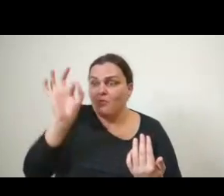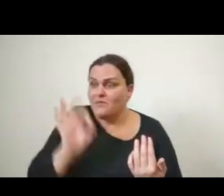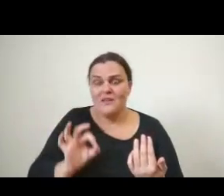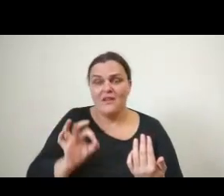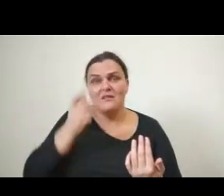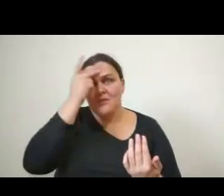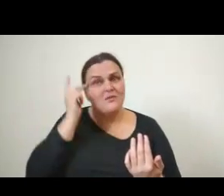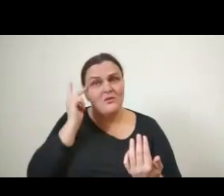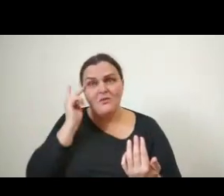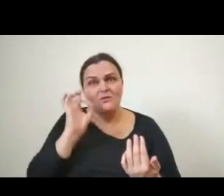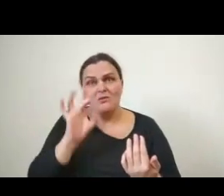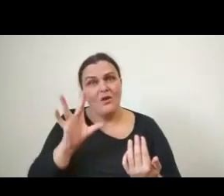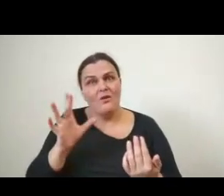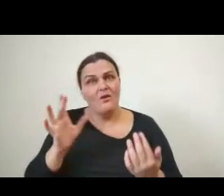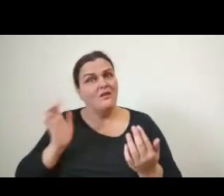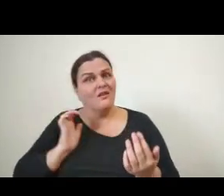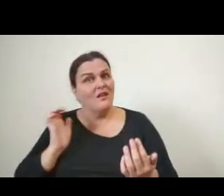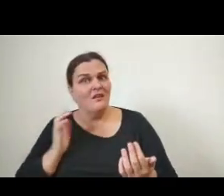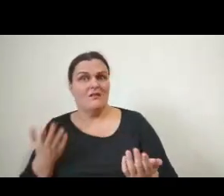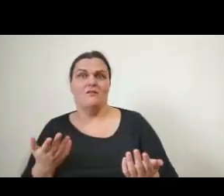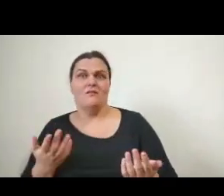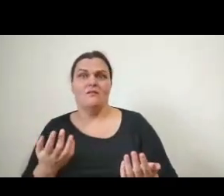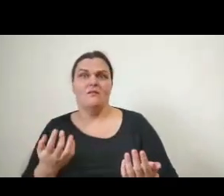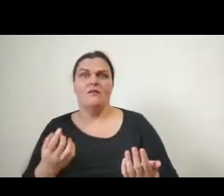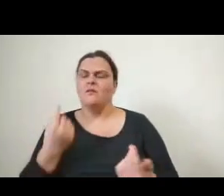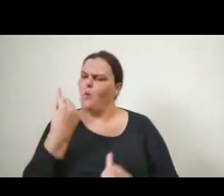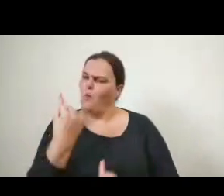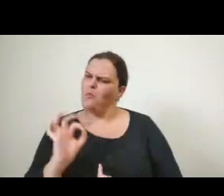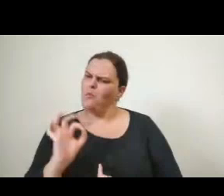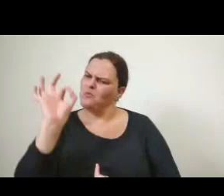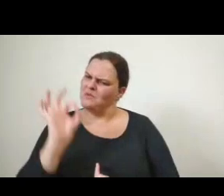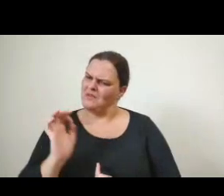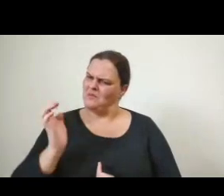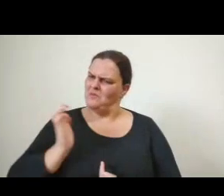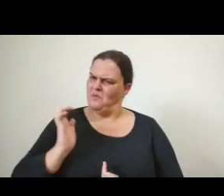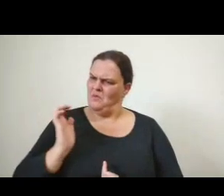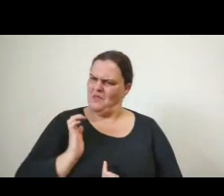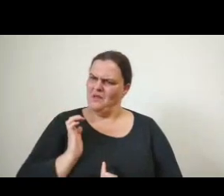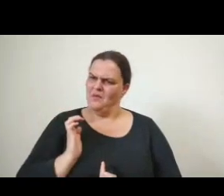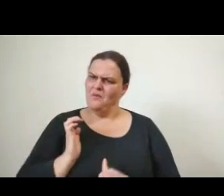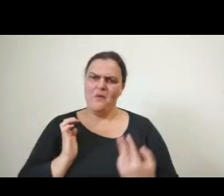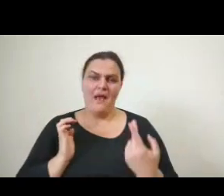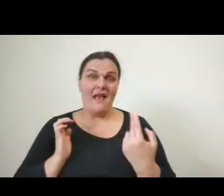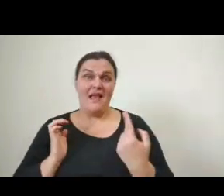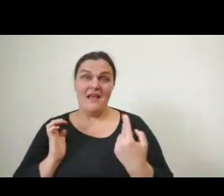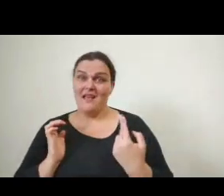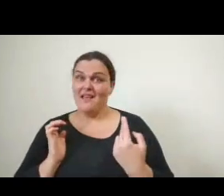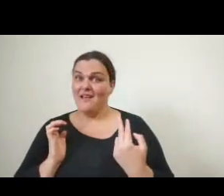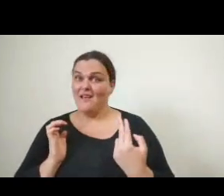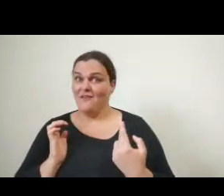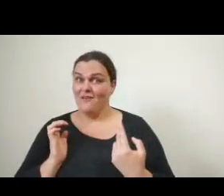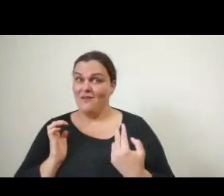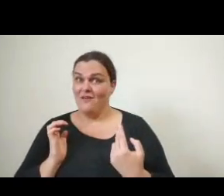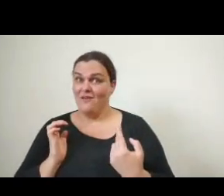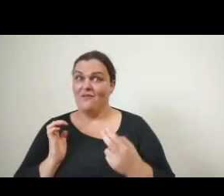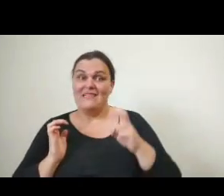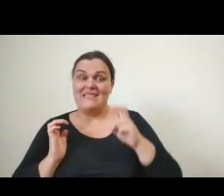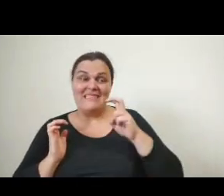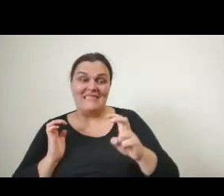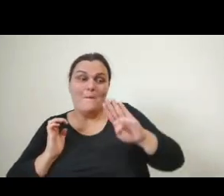1% mais rico do mundo emite a mesma quantidade de poluição que 5 bilhões de